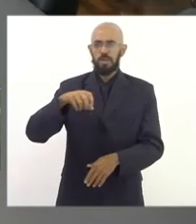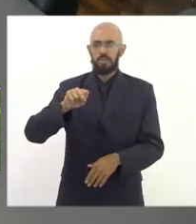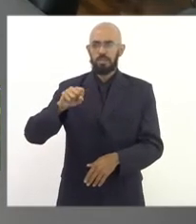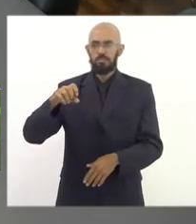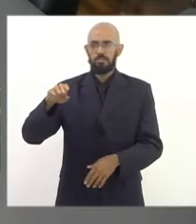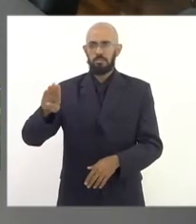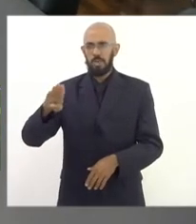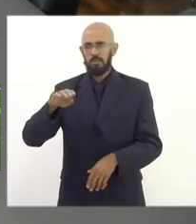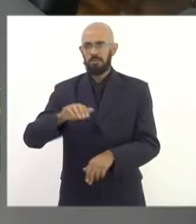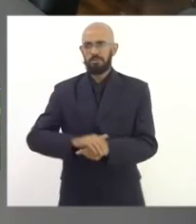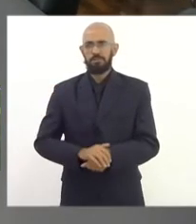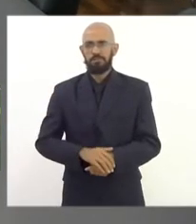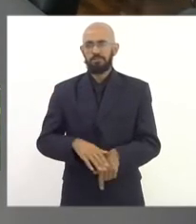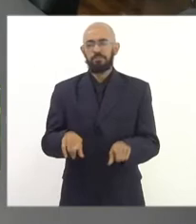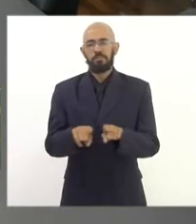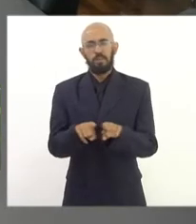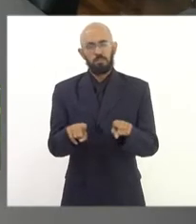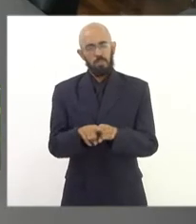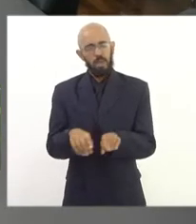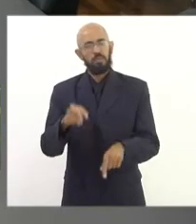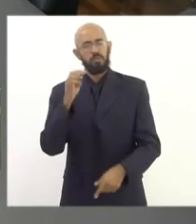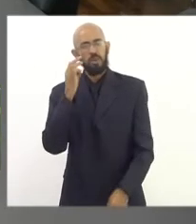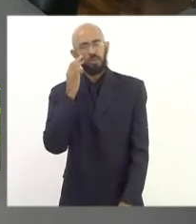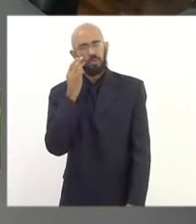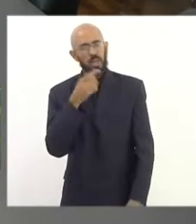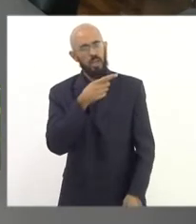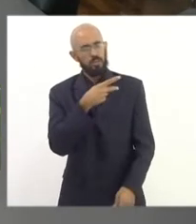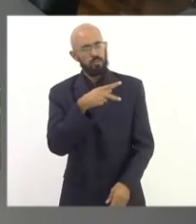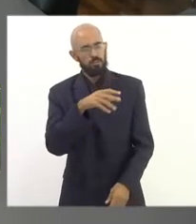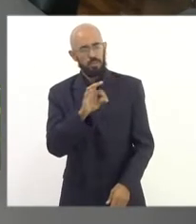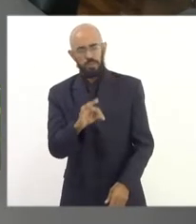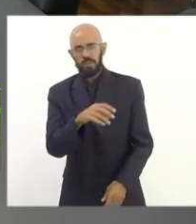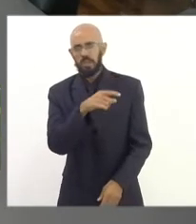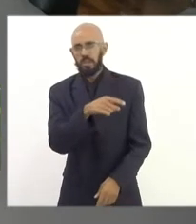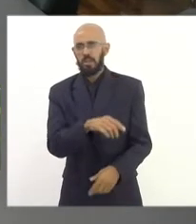ao Valdec também, no PT, enfim,